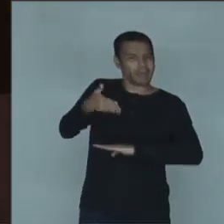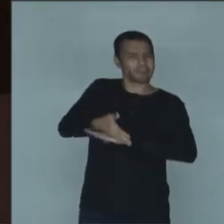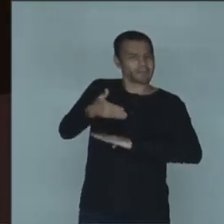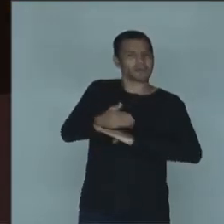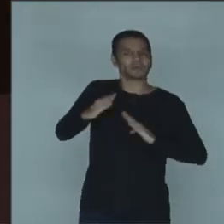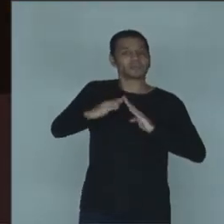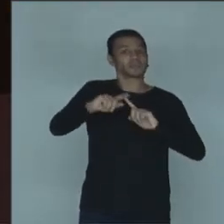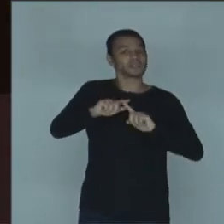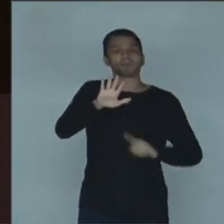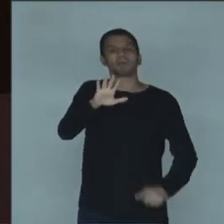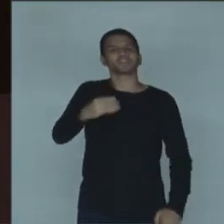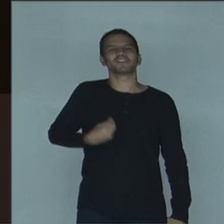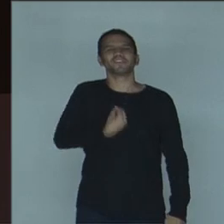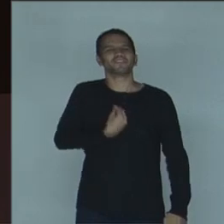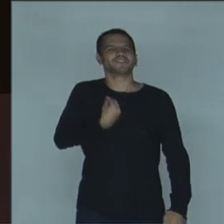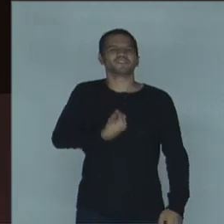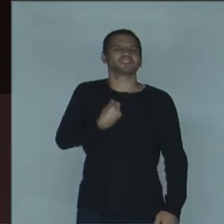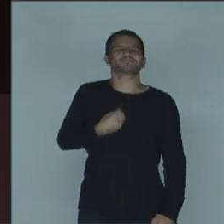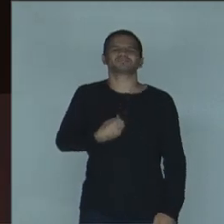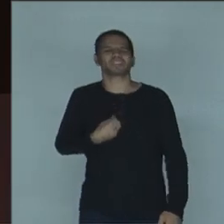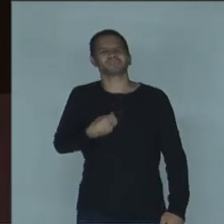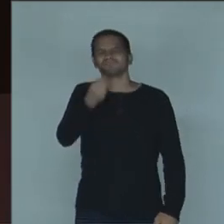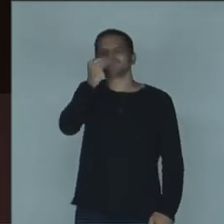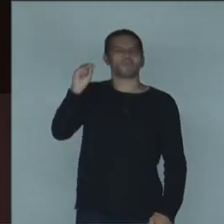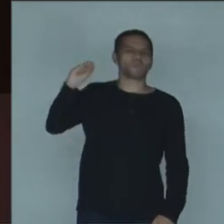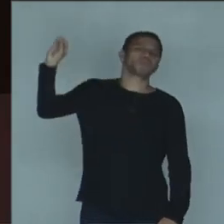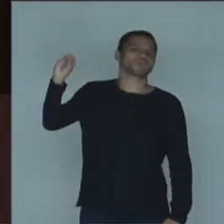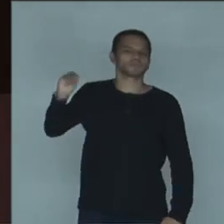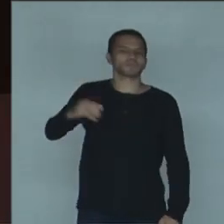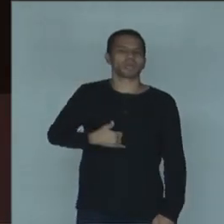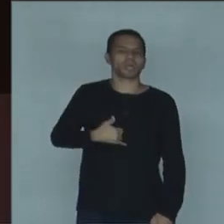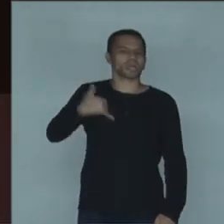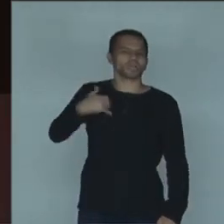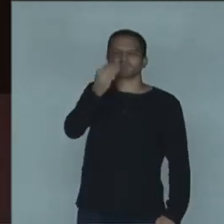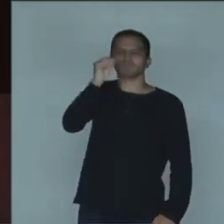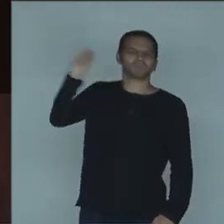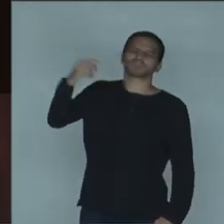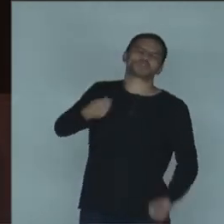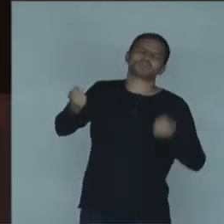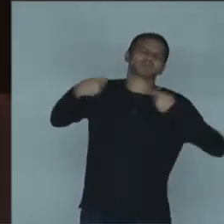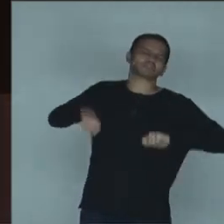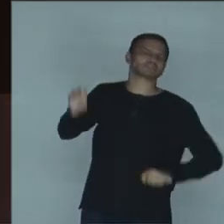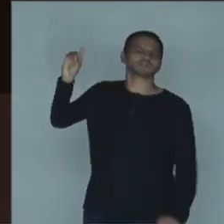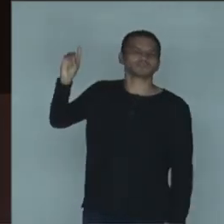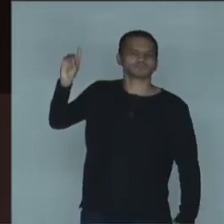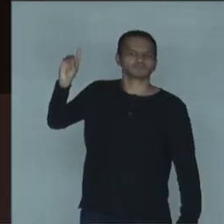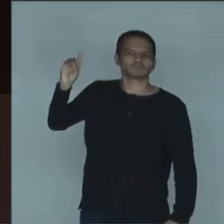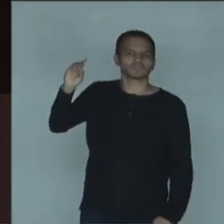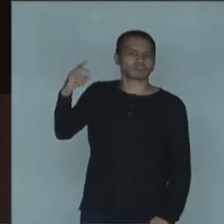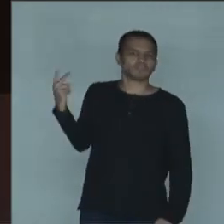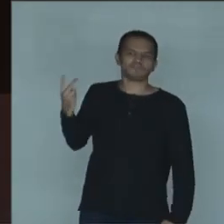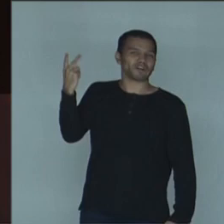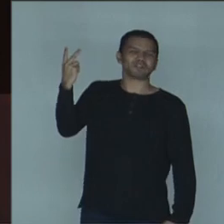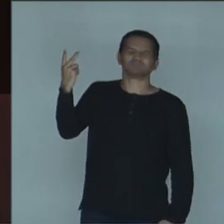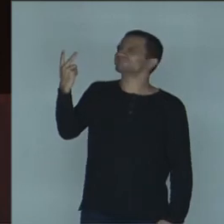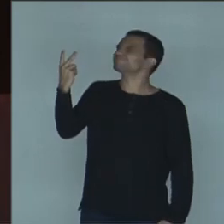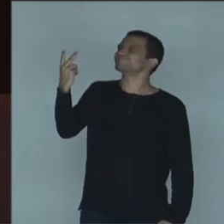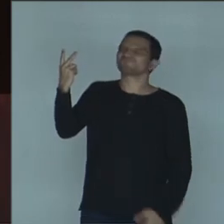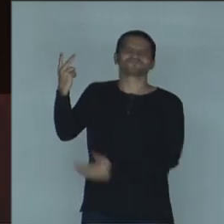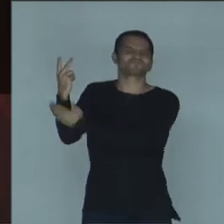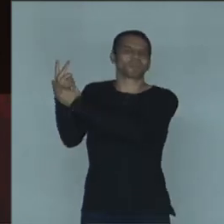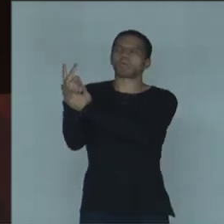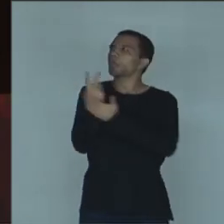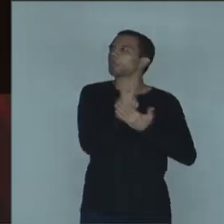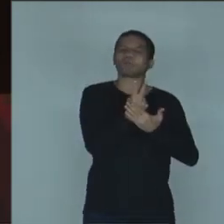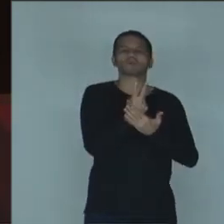reais são valores mundanos materialistas ecocêntricos seus valores não são Reino de Deus e